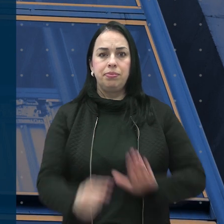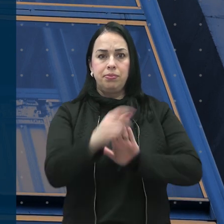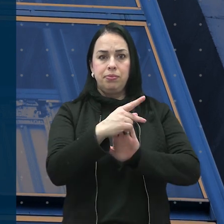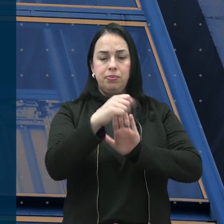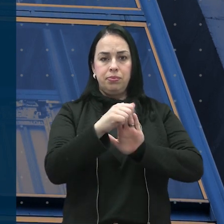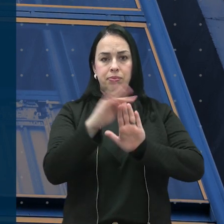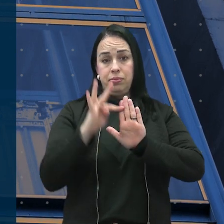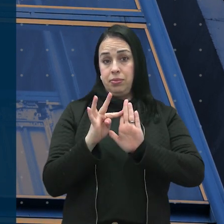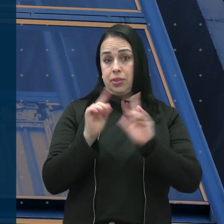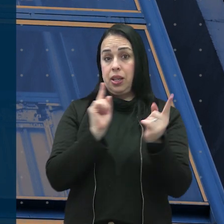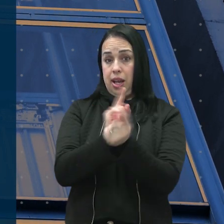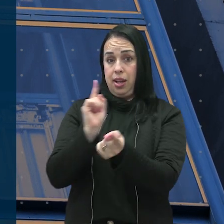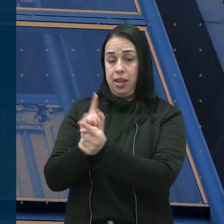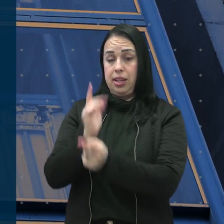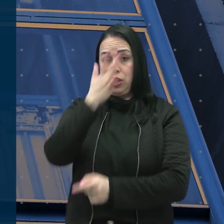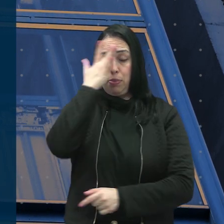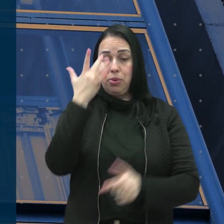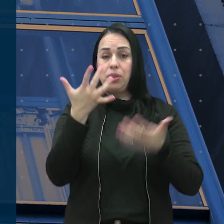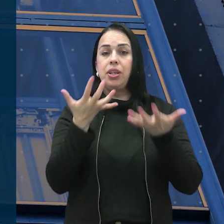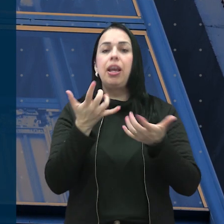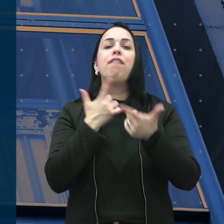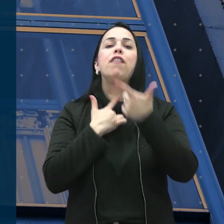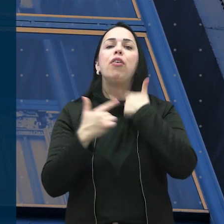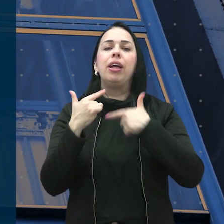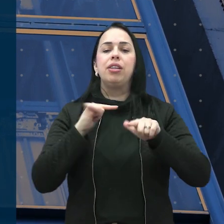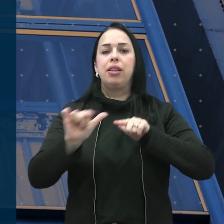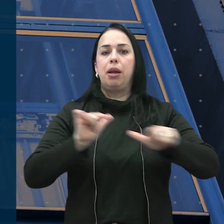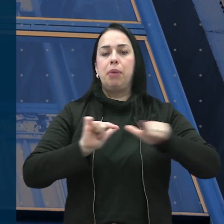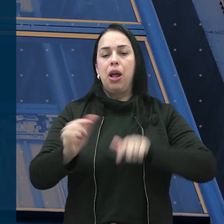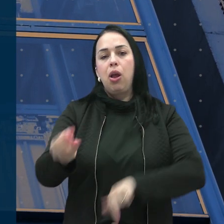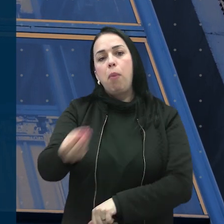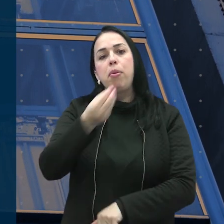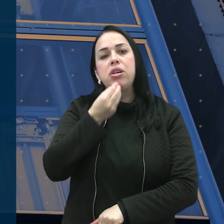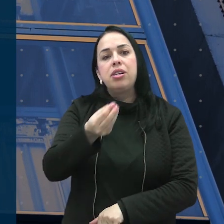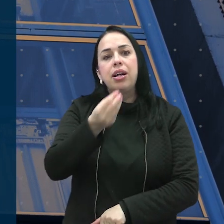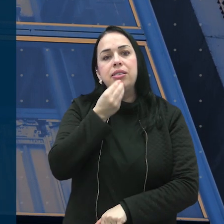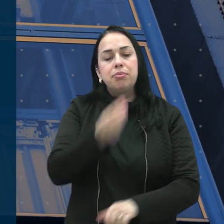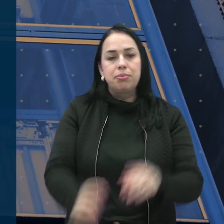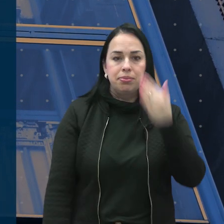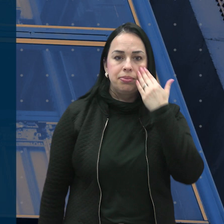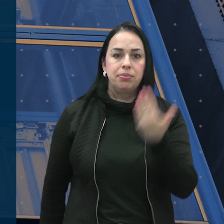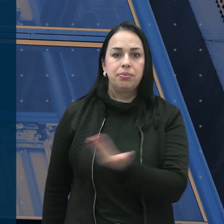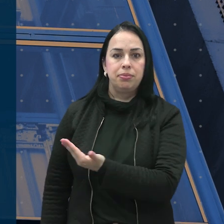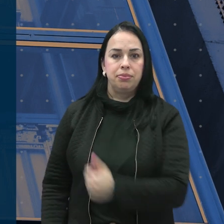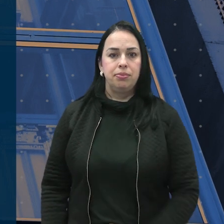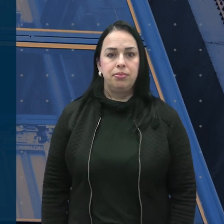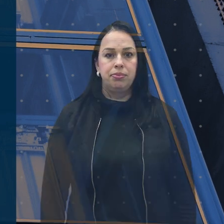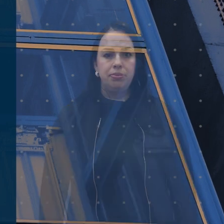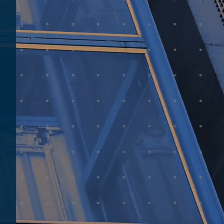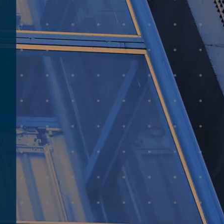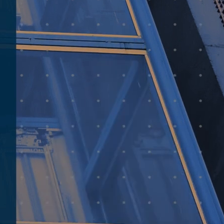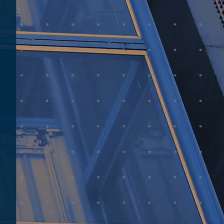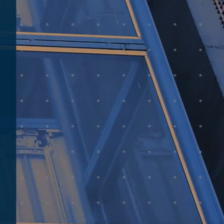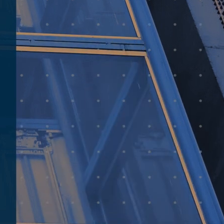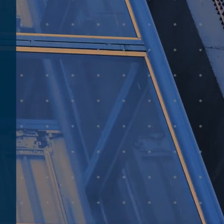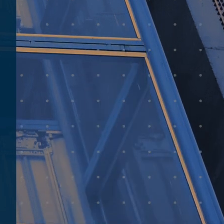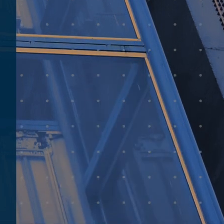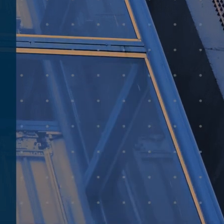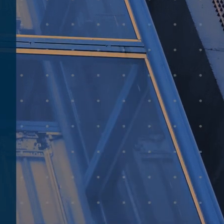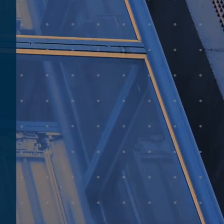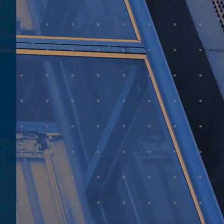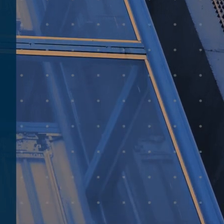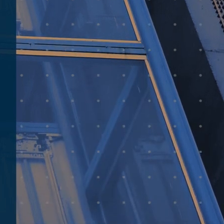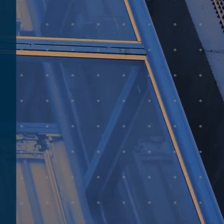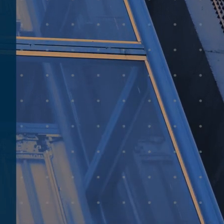O PAT, Posto de Atendimento ao Trabalhador de São José dos Campos, tem oportunidade de emprego para acabador